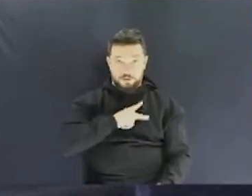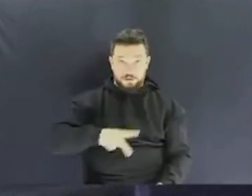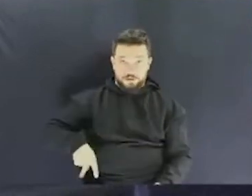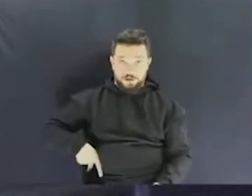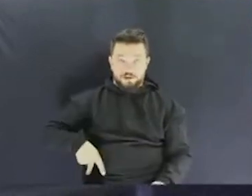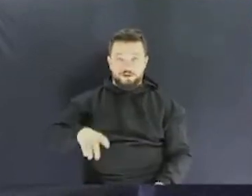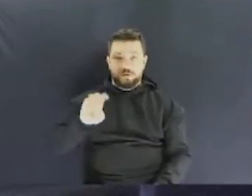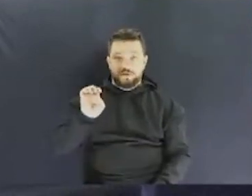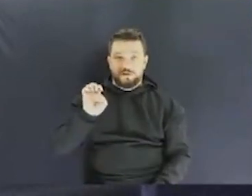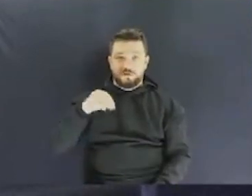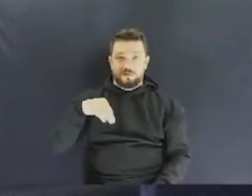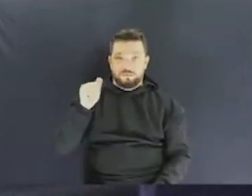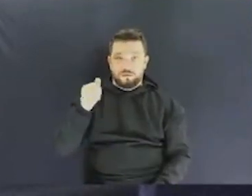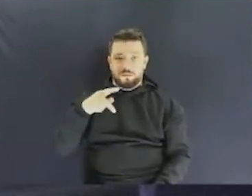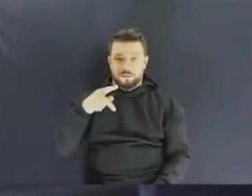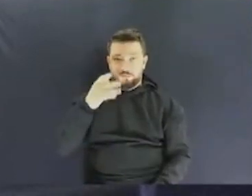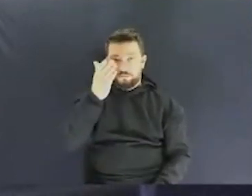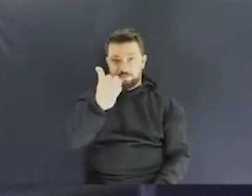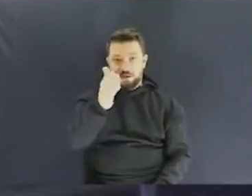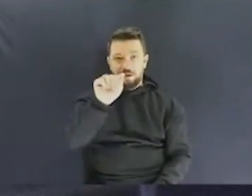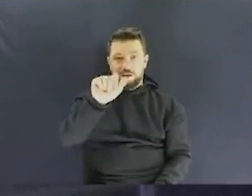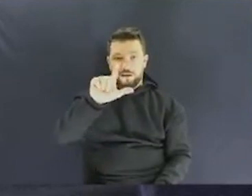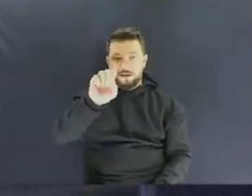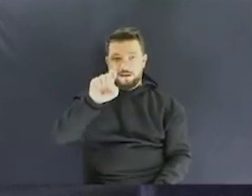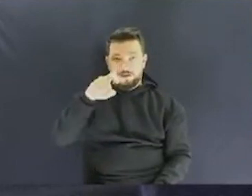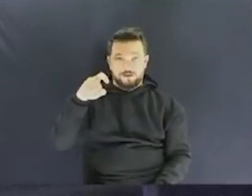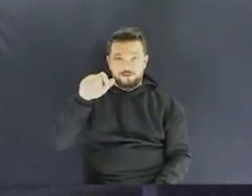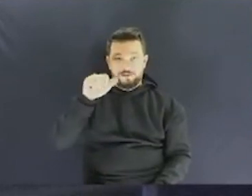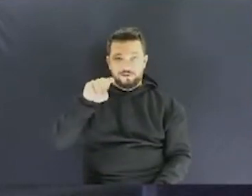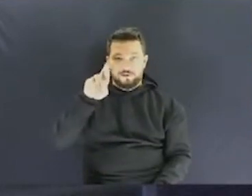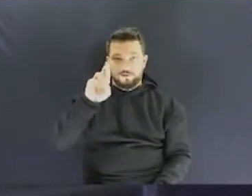servidora Adriana. Agradecer pela explanação.